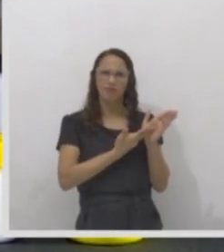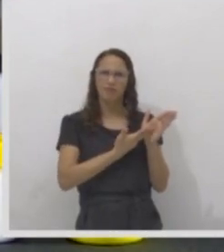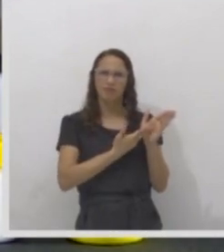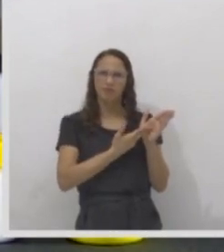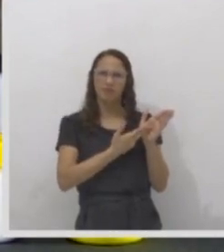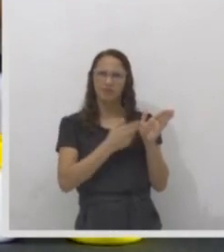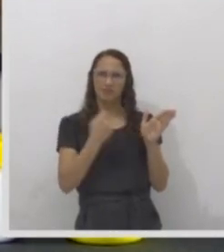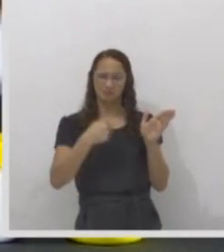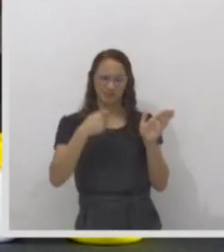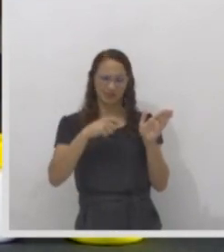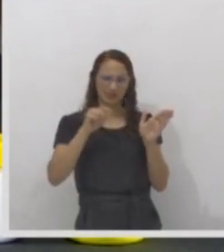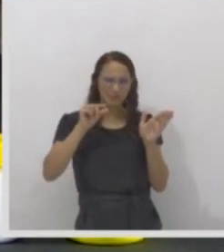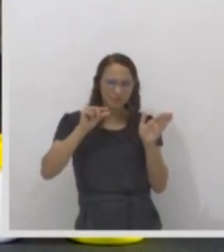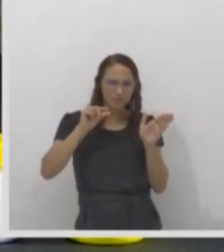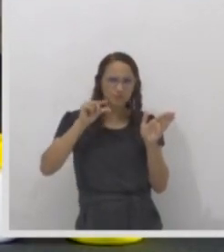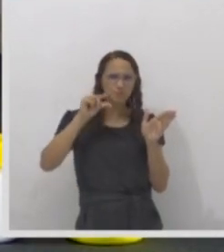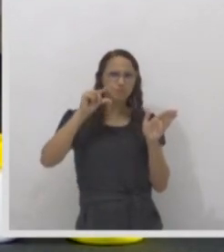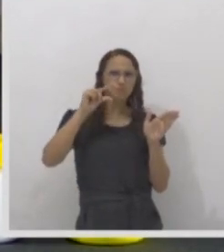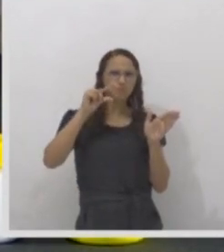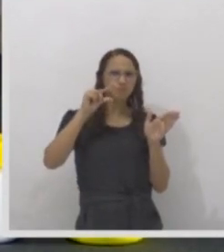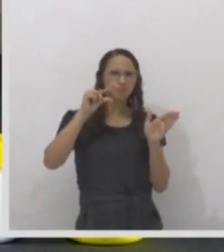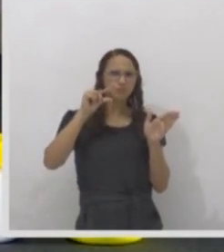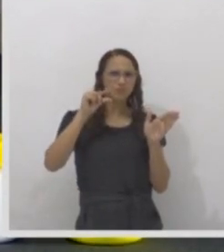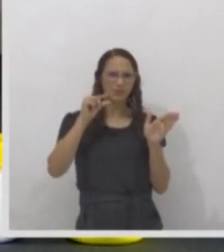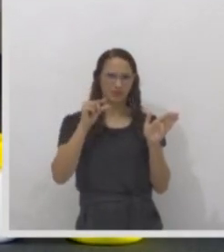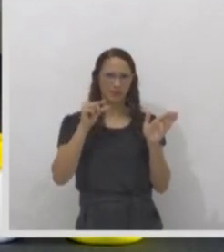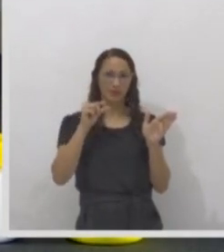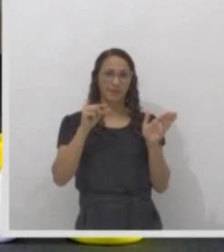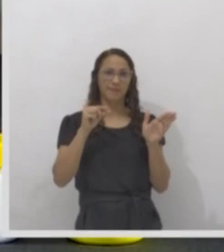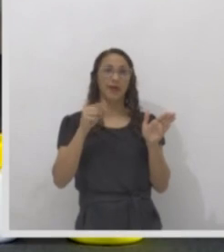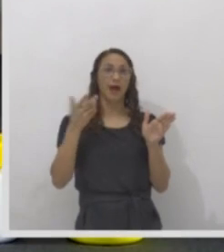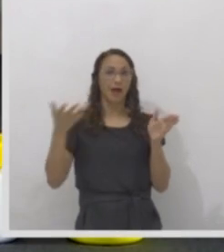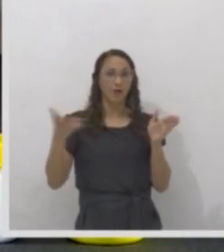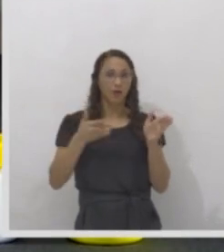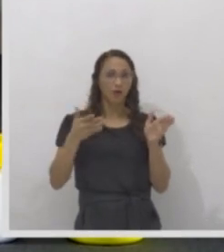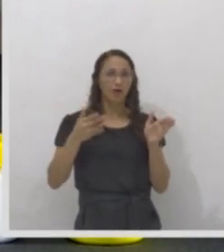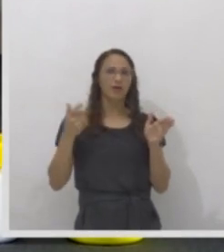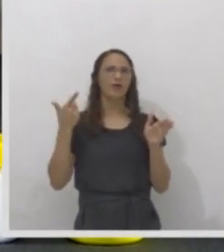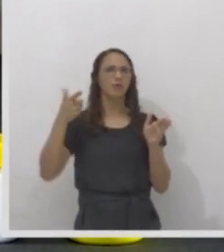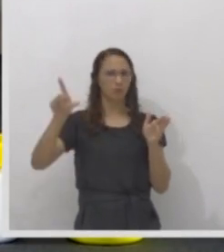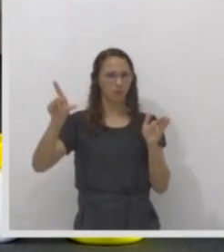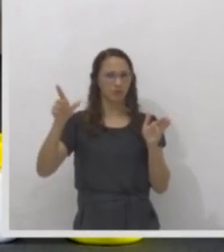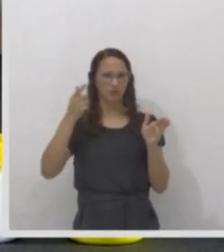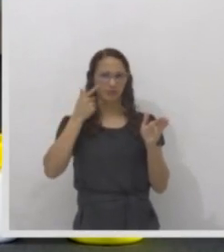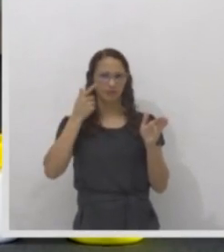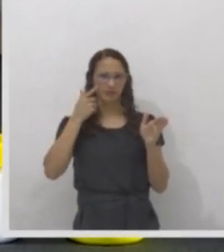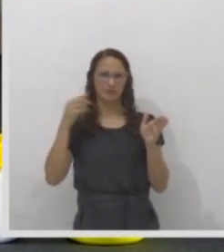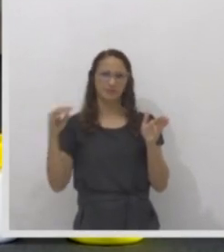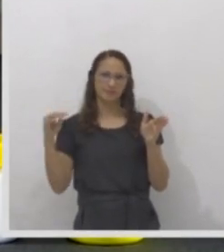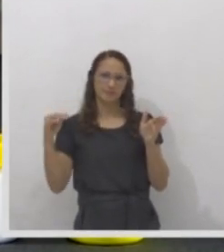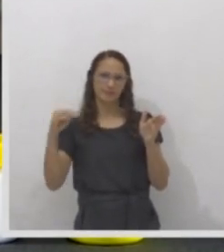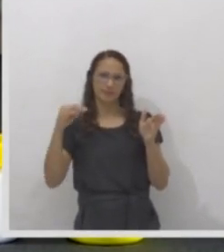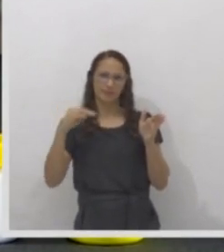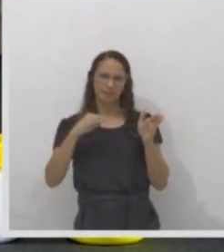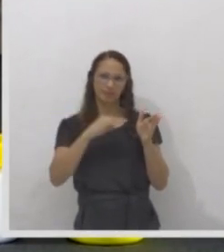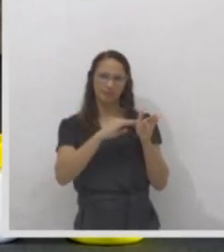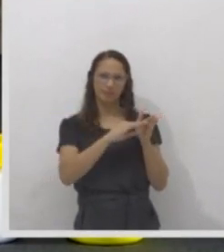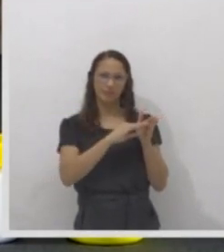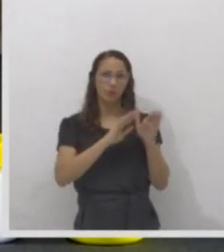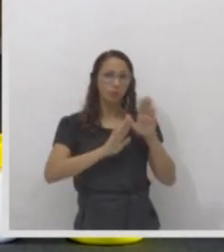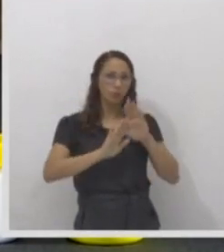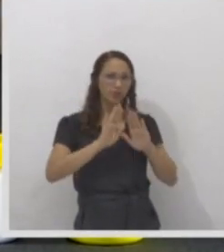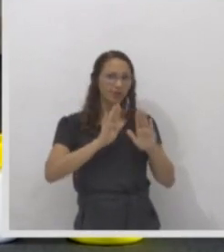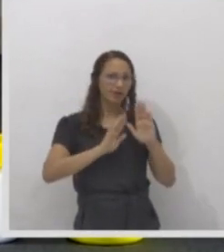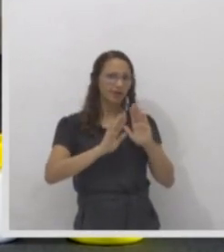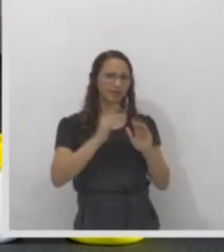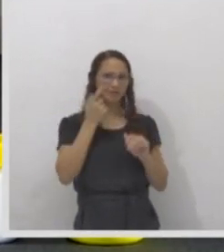alargar um pouco aqui para que a asa encaixe direitinho. Agora vamos fazer o encaixe da asa maior. Colocando aqui, ó, com bem cuidado.